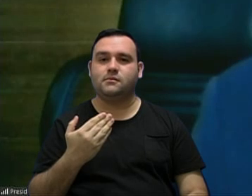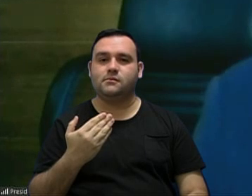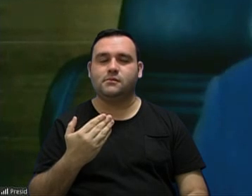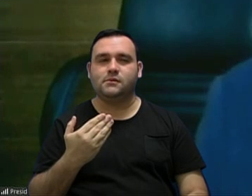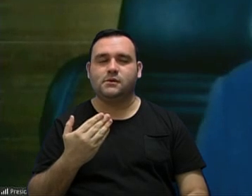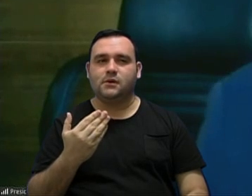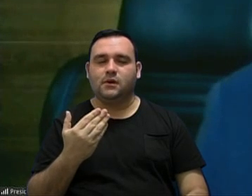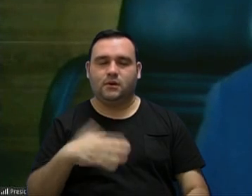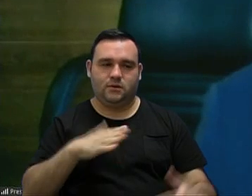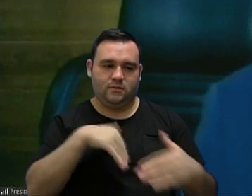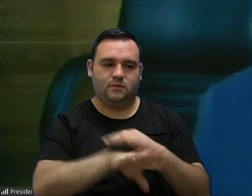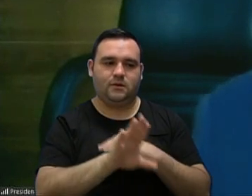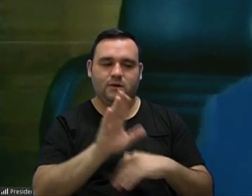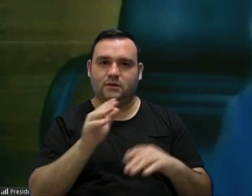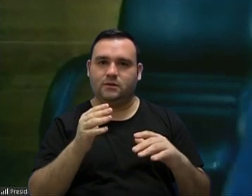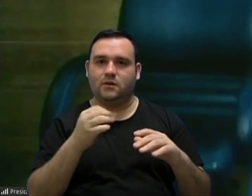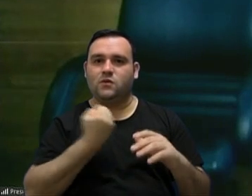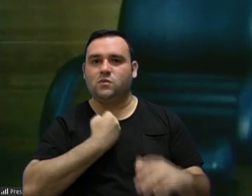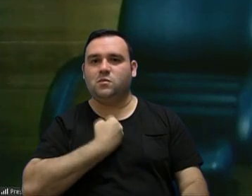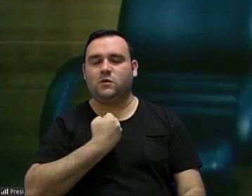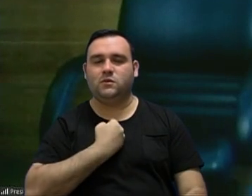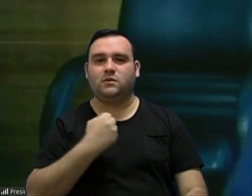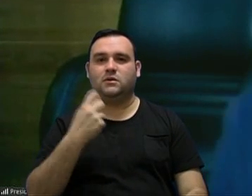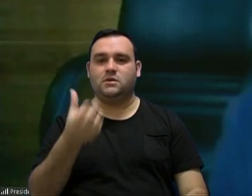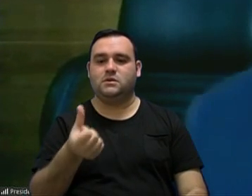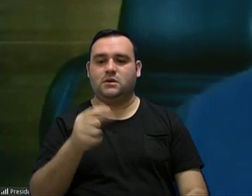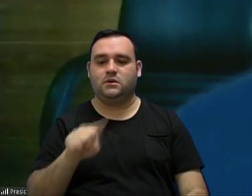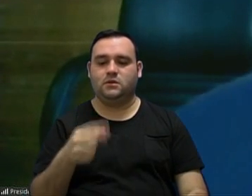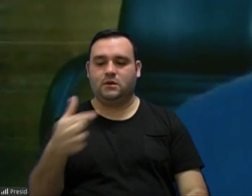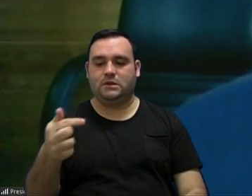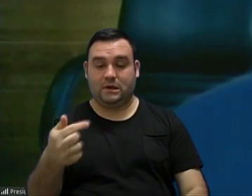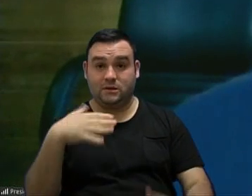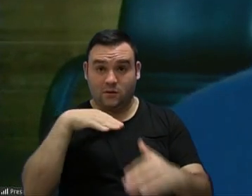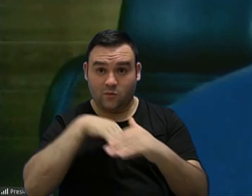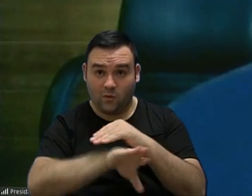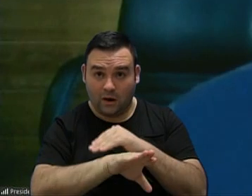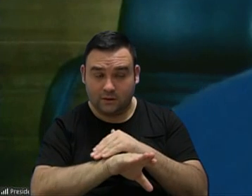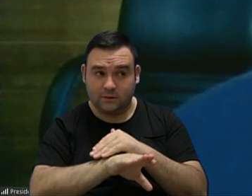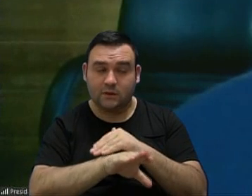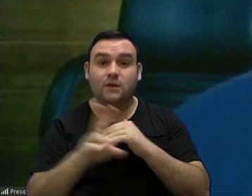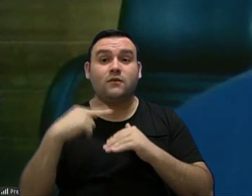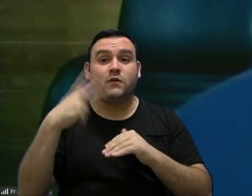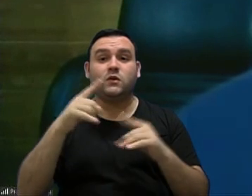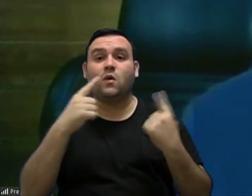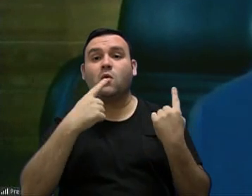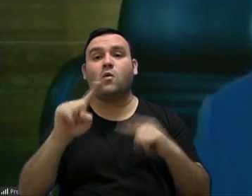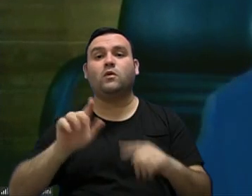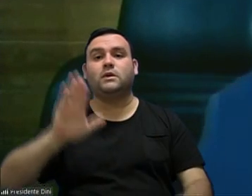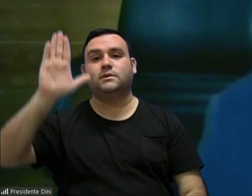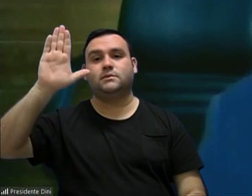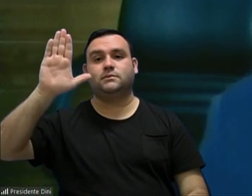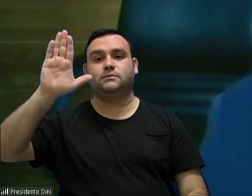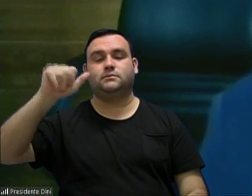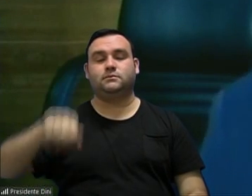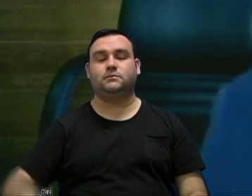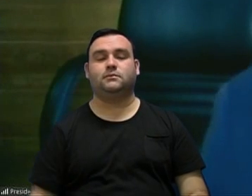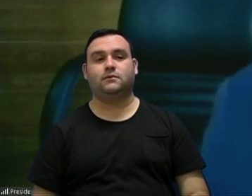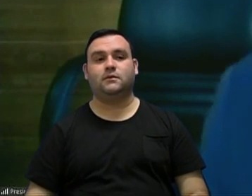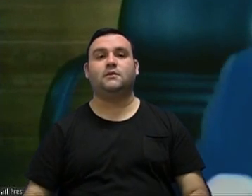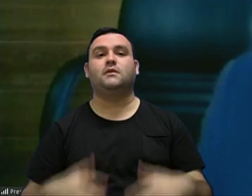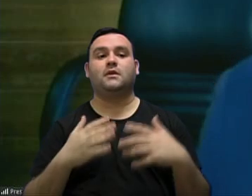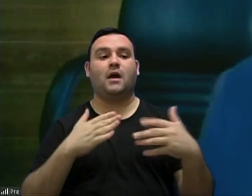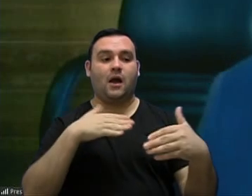pelo arquivamento das emendas número 6 e 7, os vereadores contrários se manifestem.